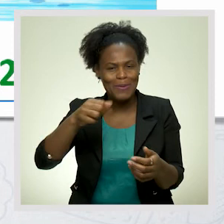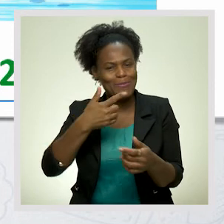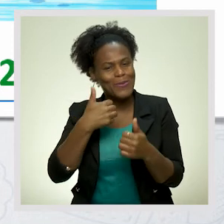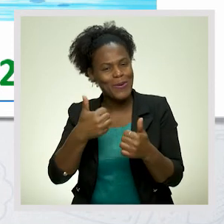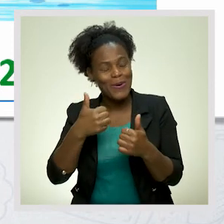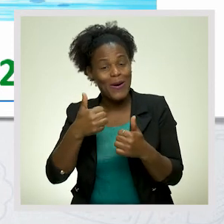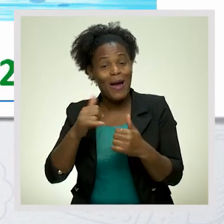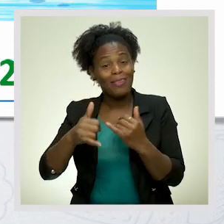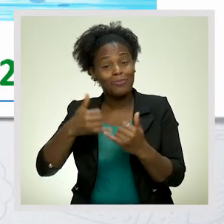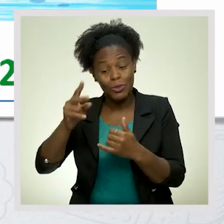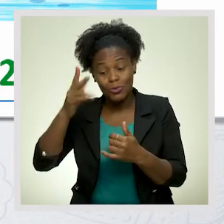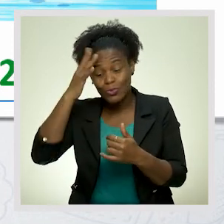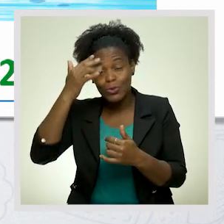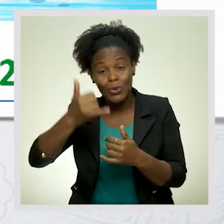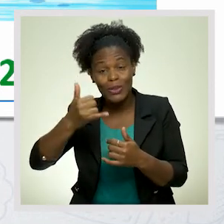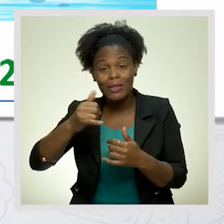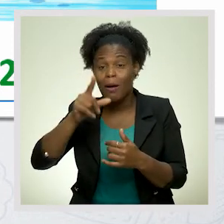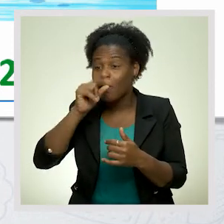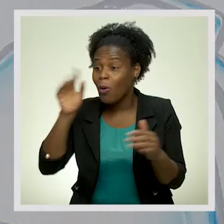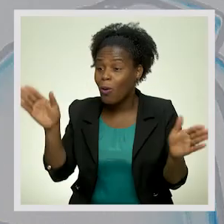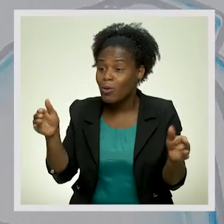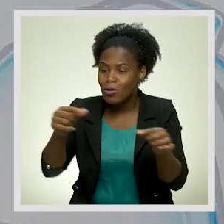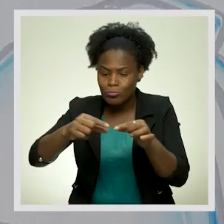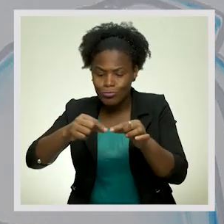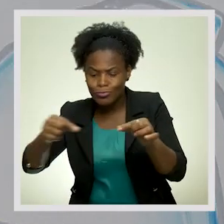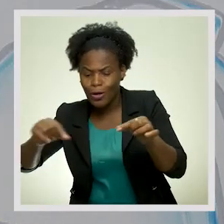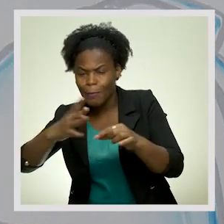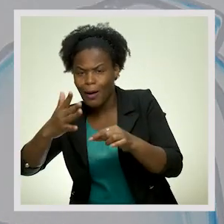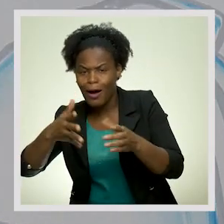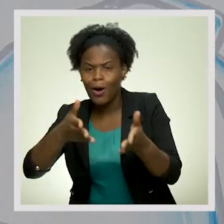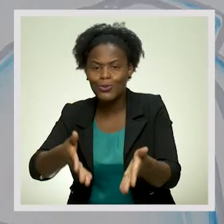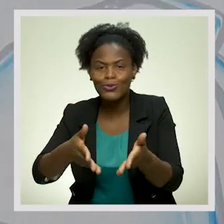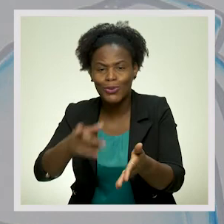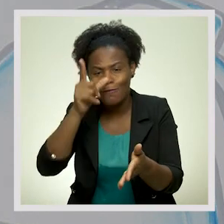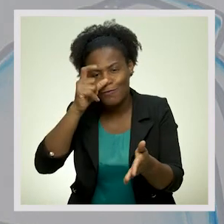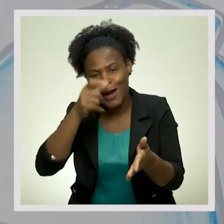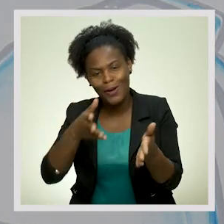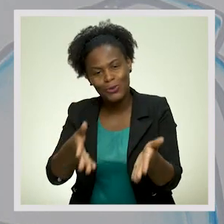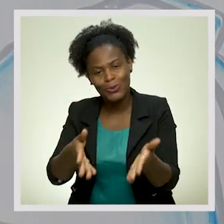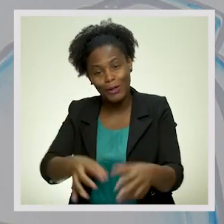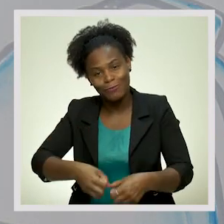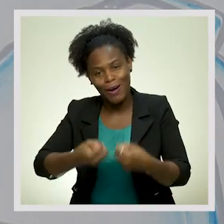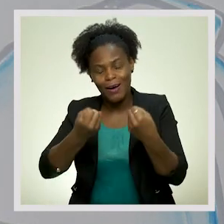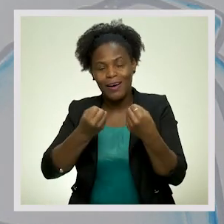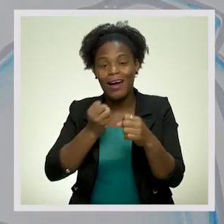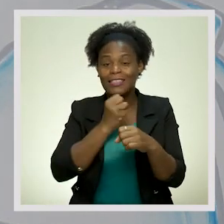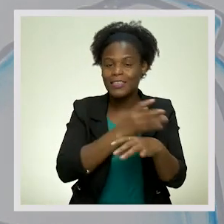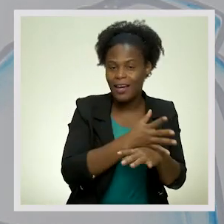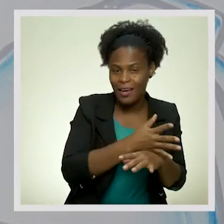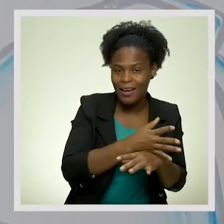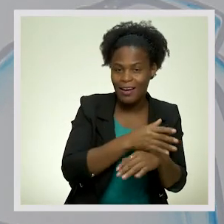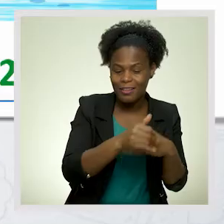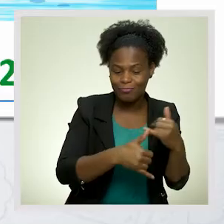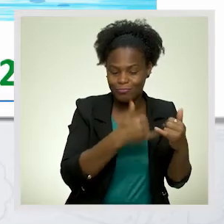Exatamente! O pombo procurou um raminho e ajudou a formiga. E a